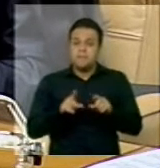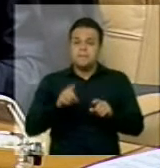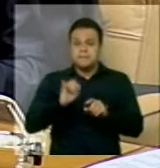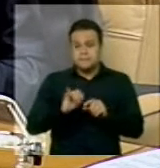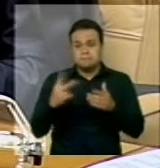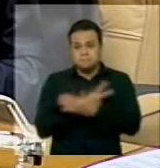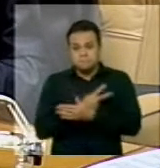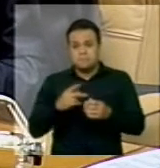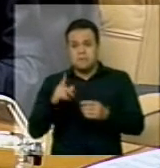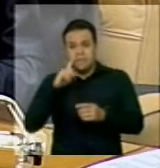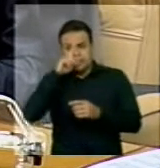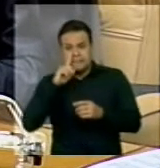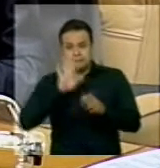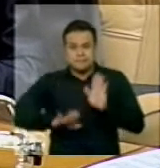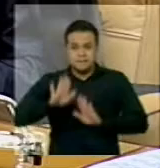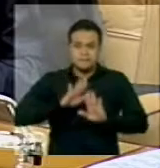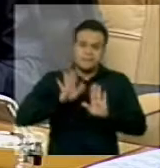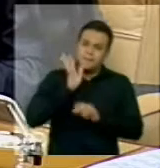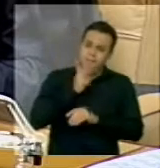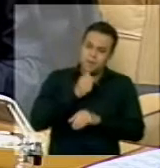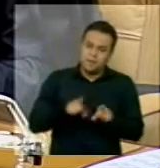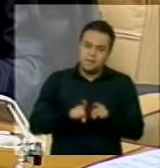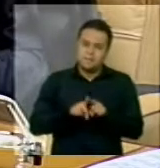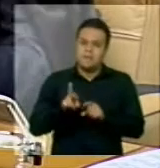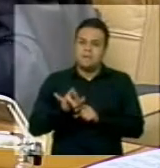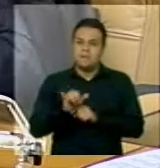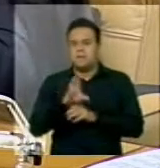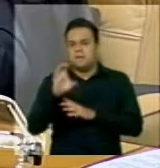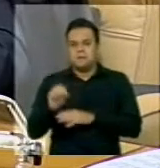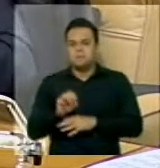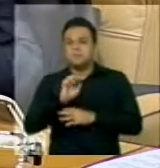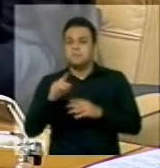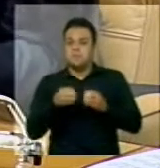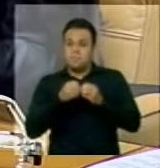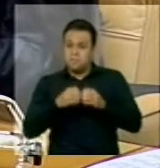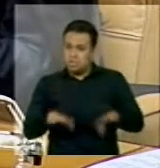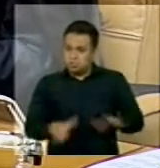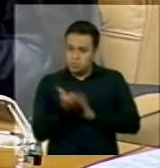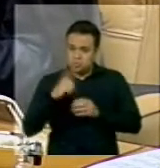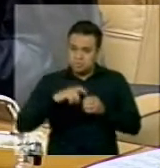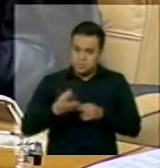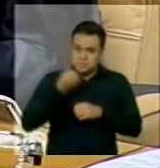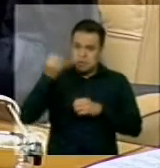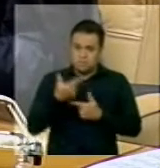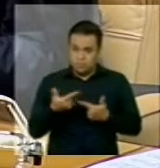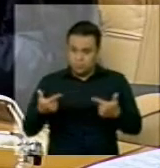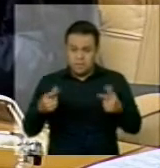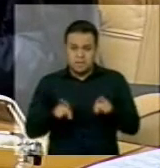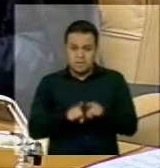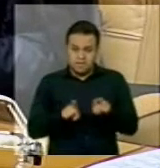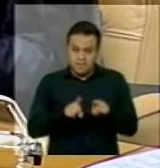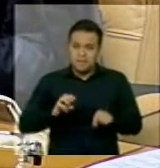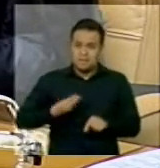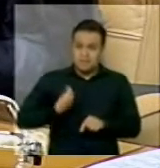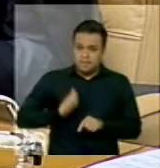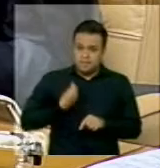demora adviria do risco de grave lesão irreparável ao meio ambiente e à existência